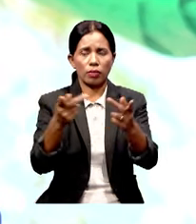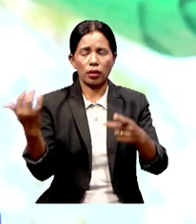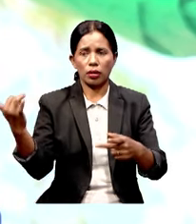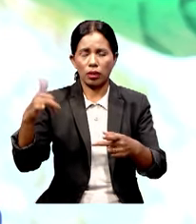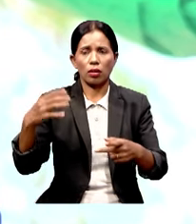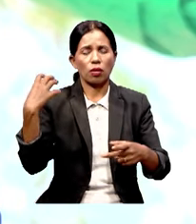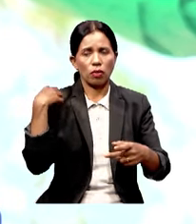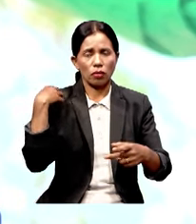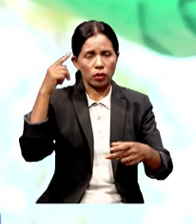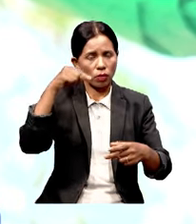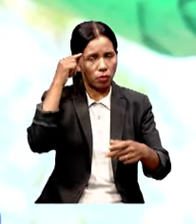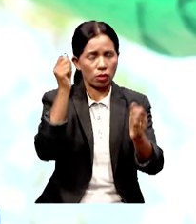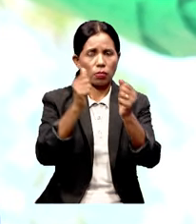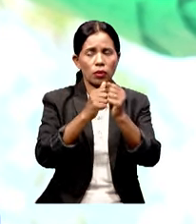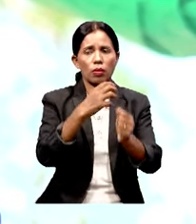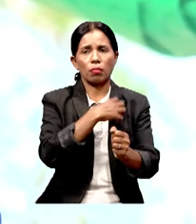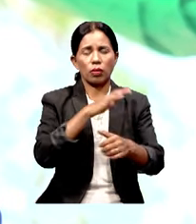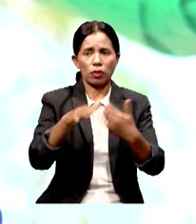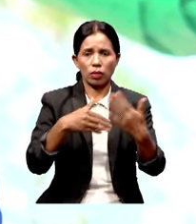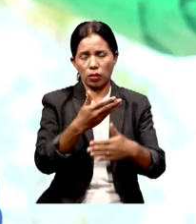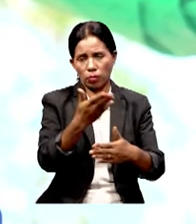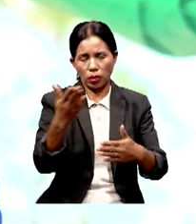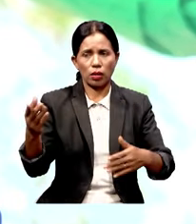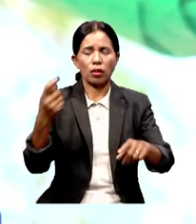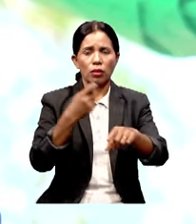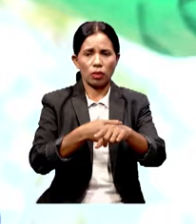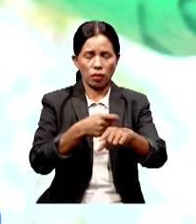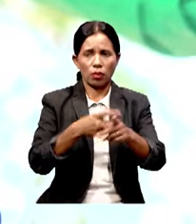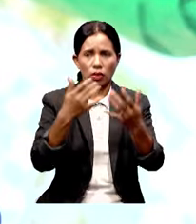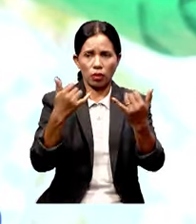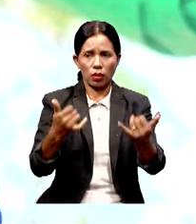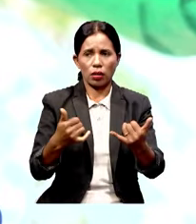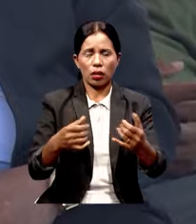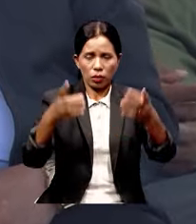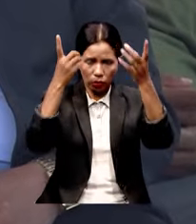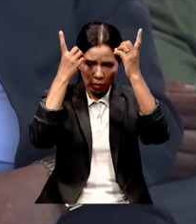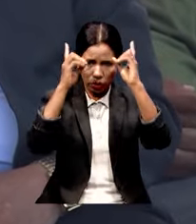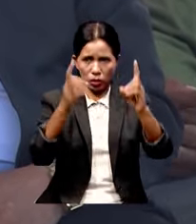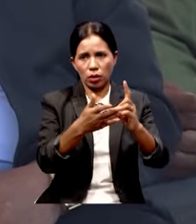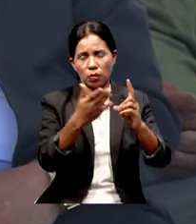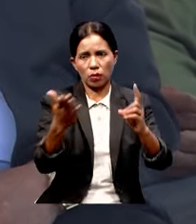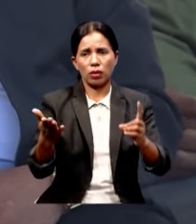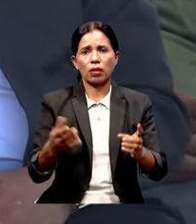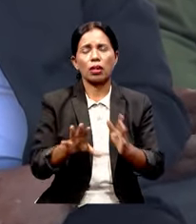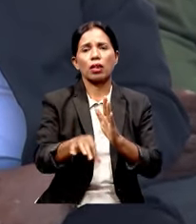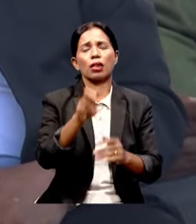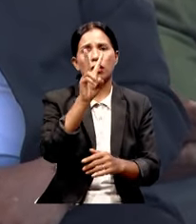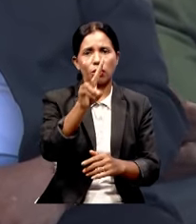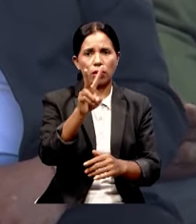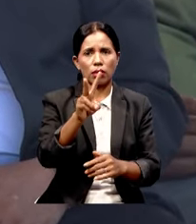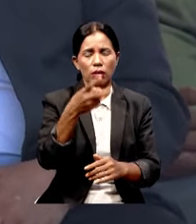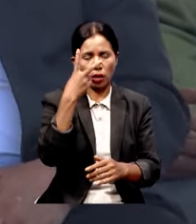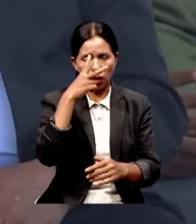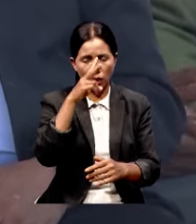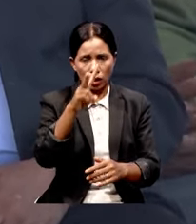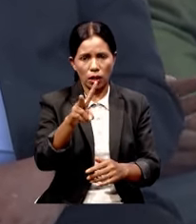governo hamuto ko polícia sira. Ita bo sira to ona momento certo. Atu decidi tabo terminha. Ili rua de, agora ela